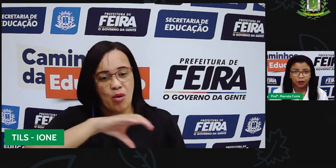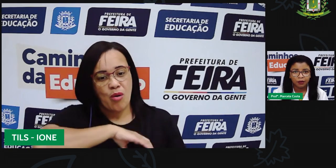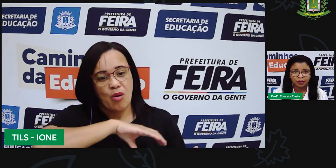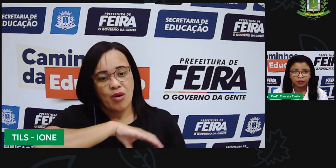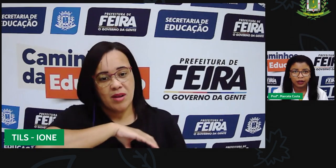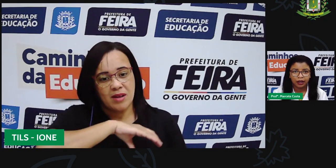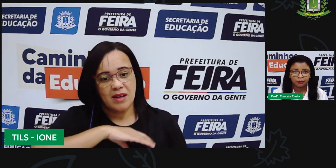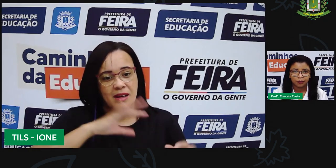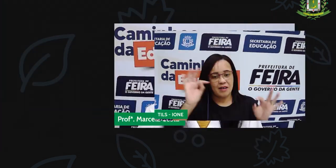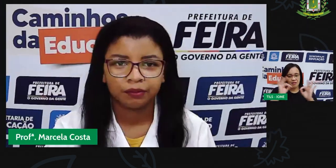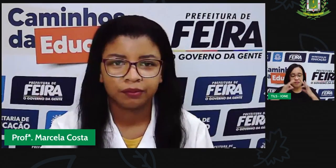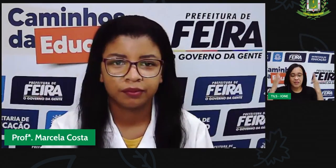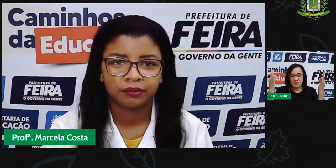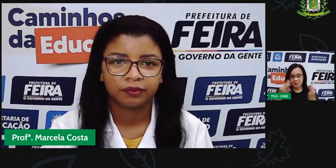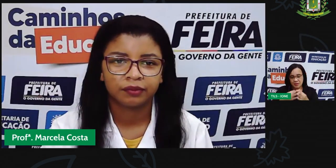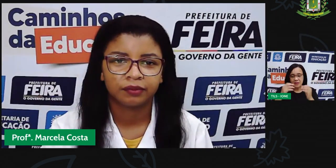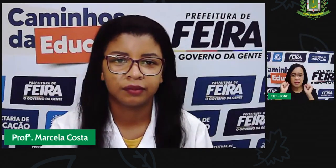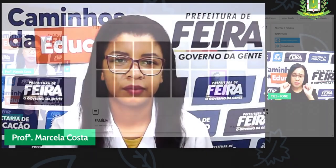aprender ao mesmo tempo.